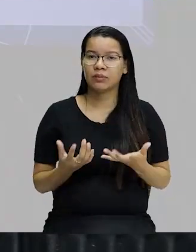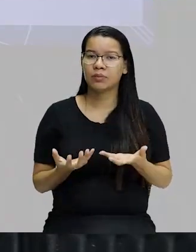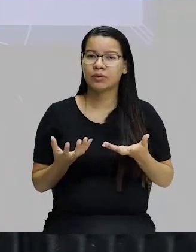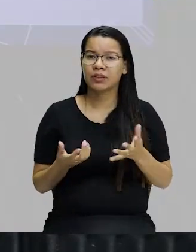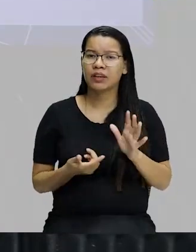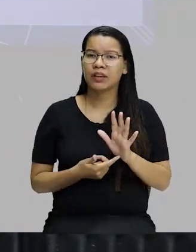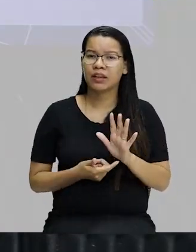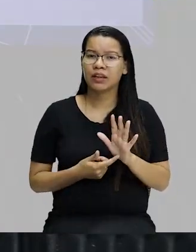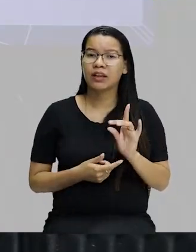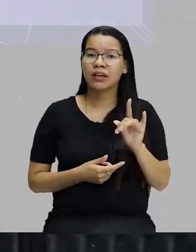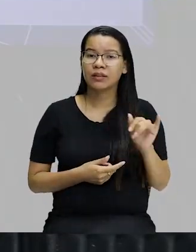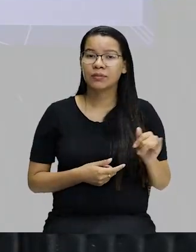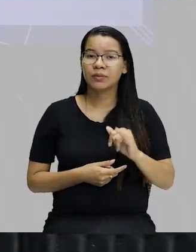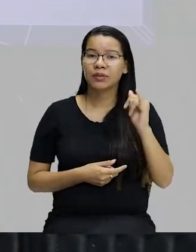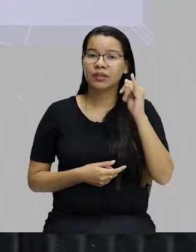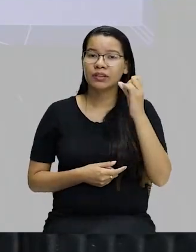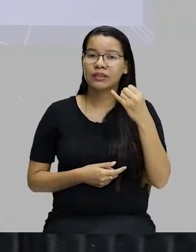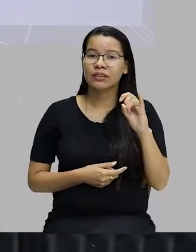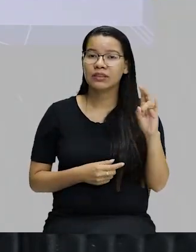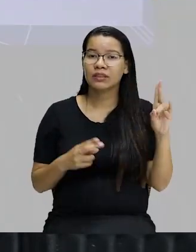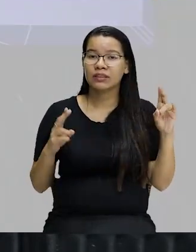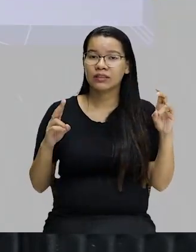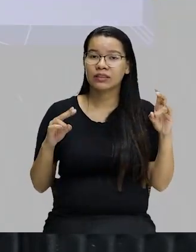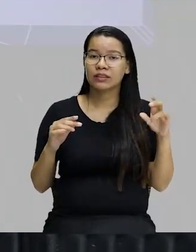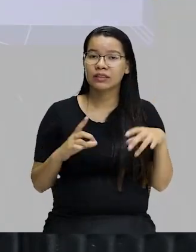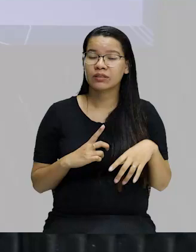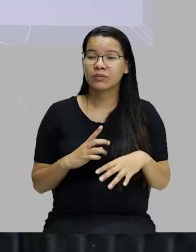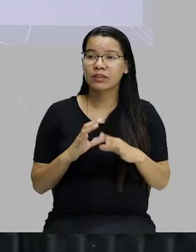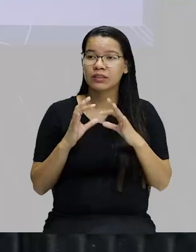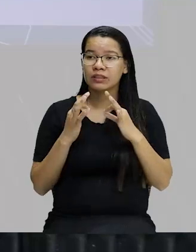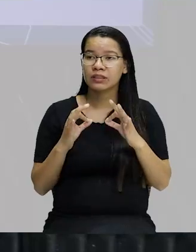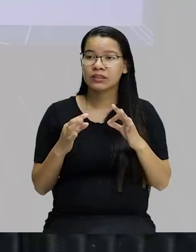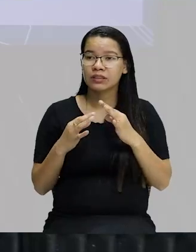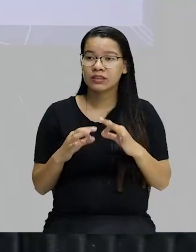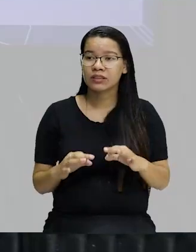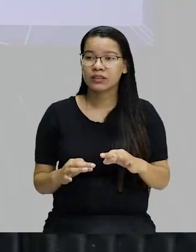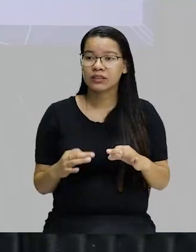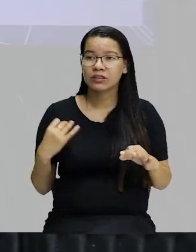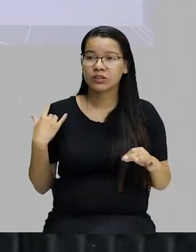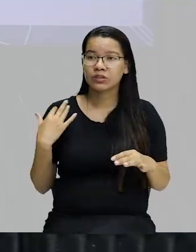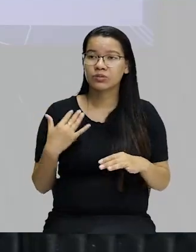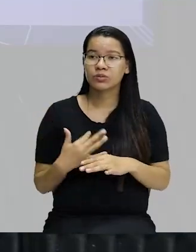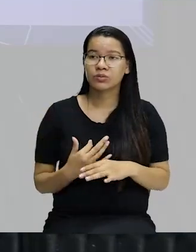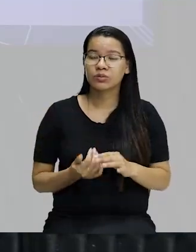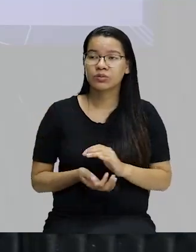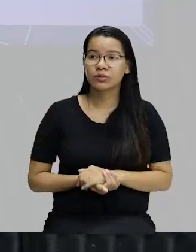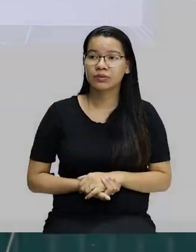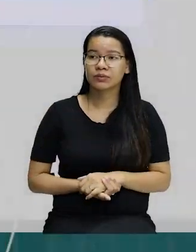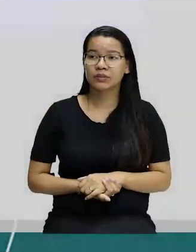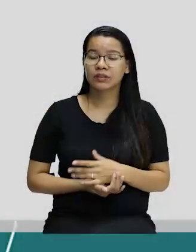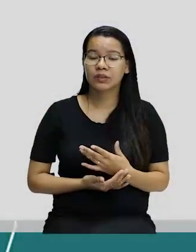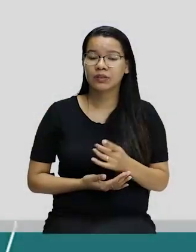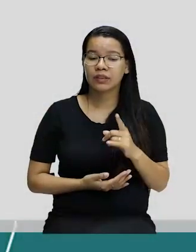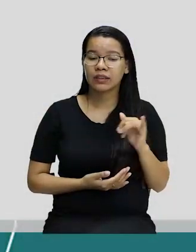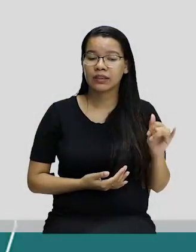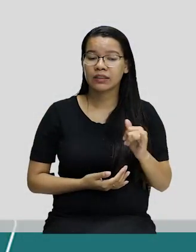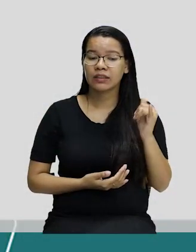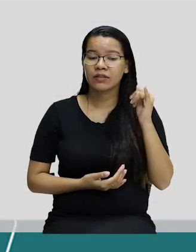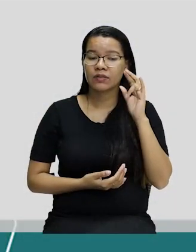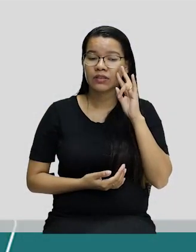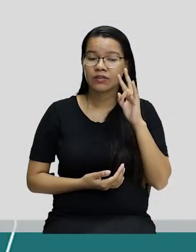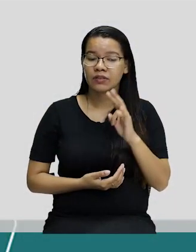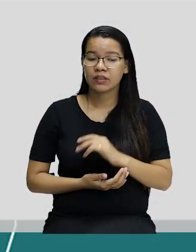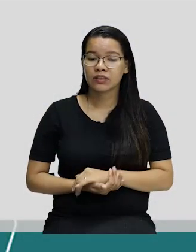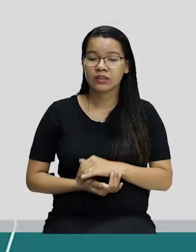é importante. Se está entre aspas, é porque tem uma citação, é algo que foi trazido de um outro lugar. Então, é interessante você